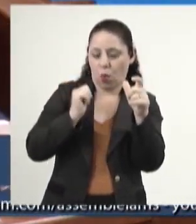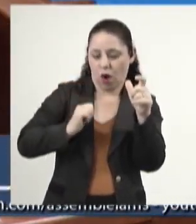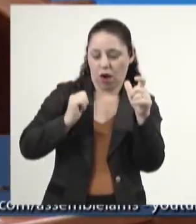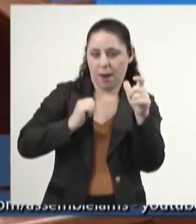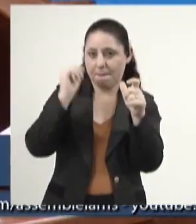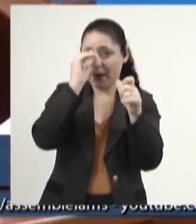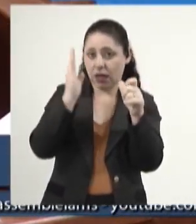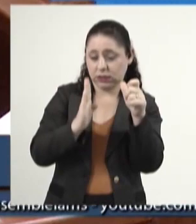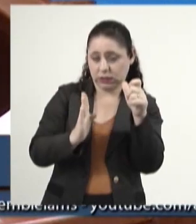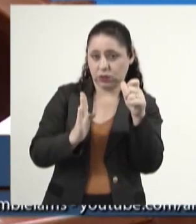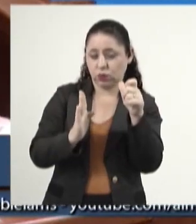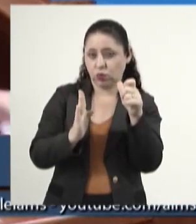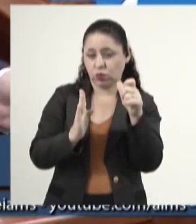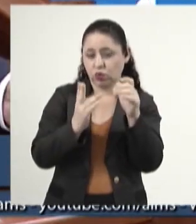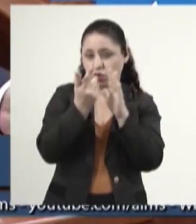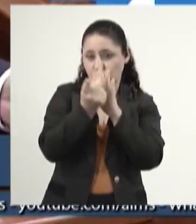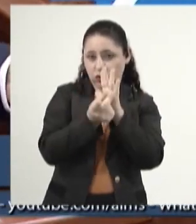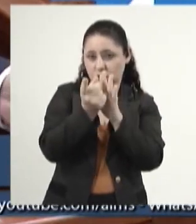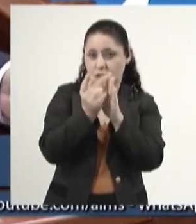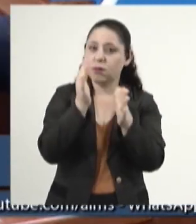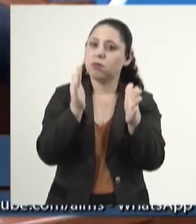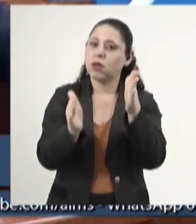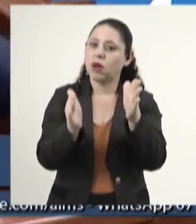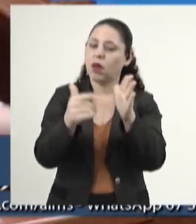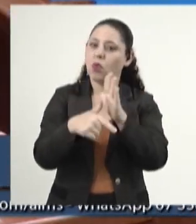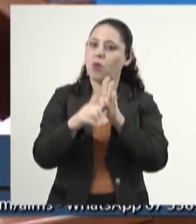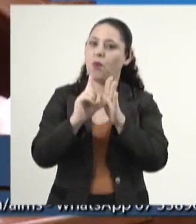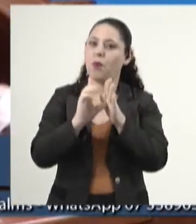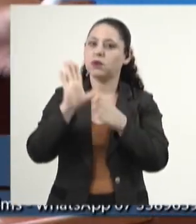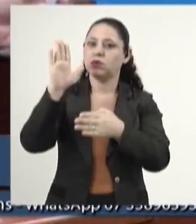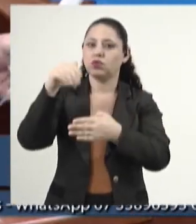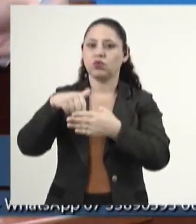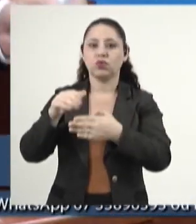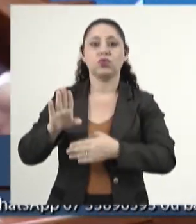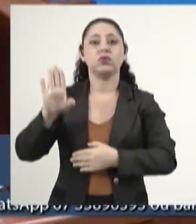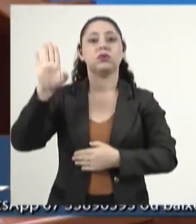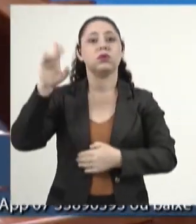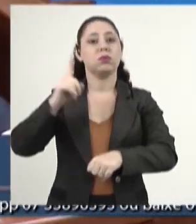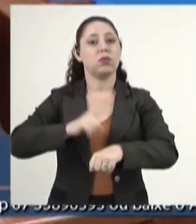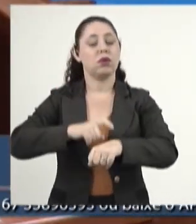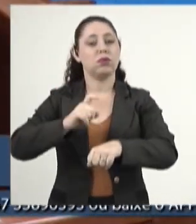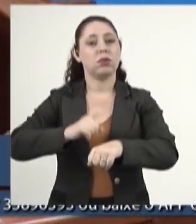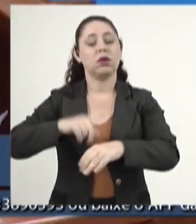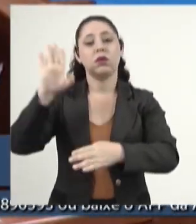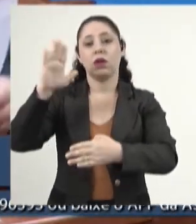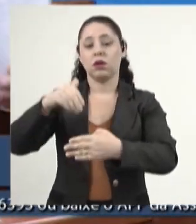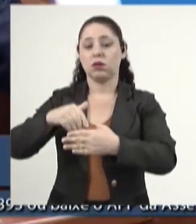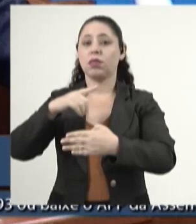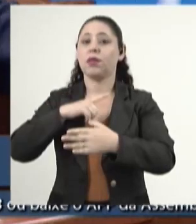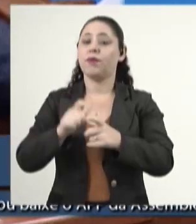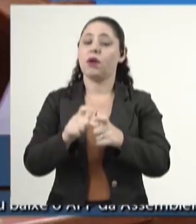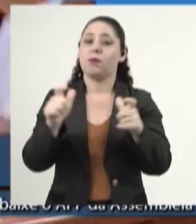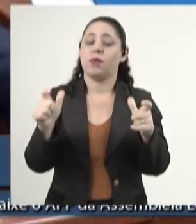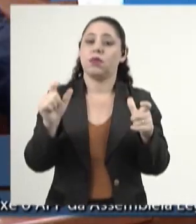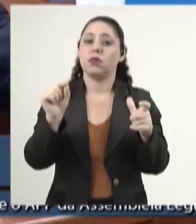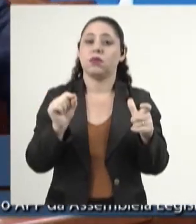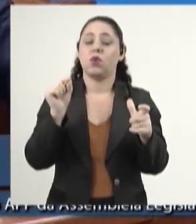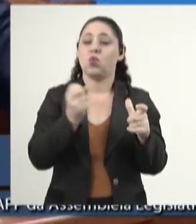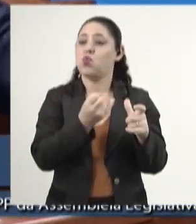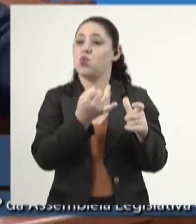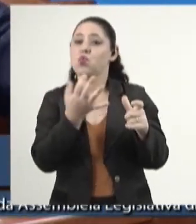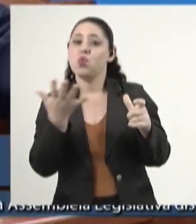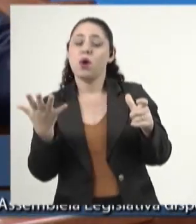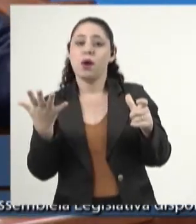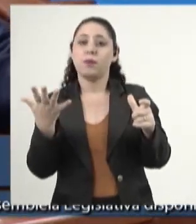Auxílio Brasil num período pré-eleitoral e durante as eleições aumentando o